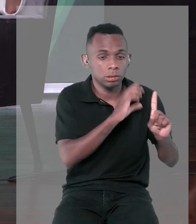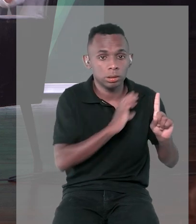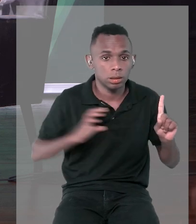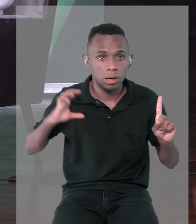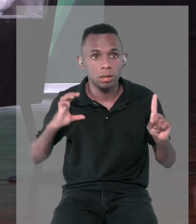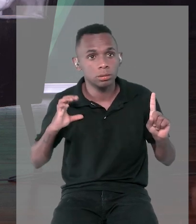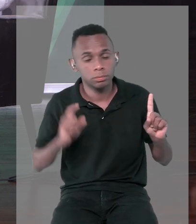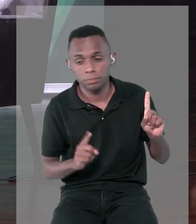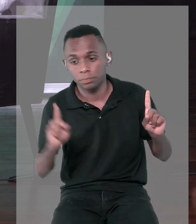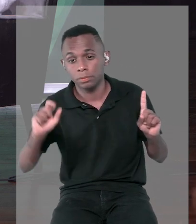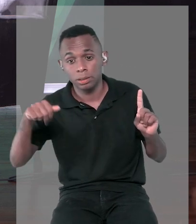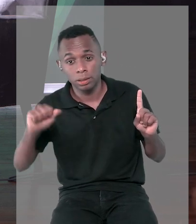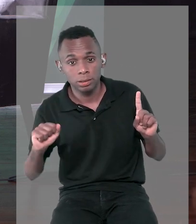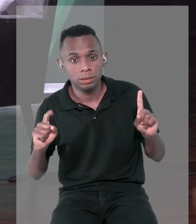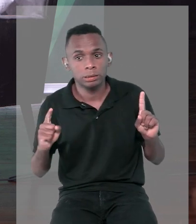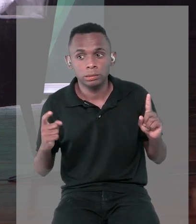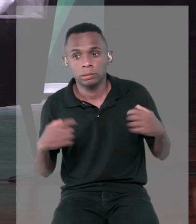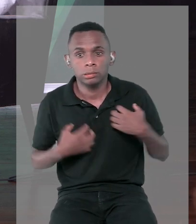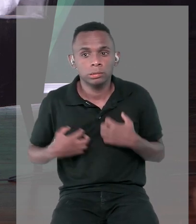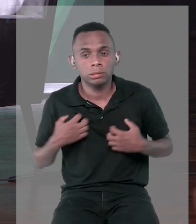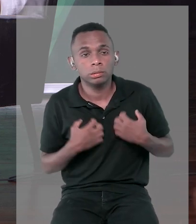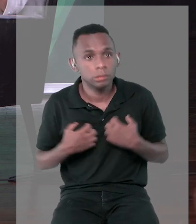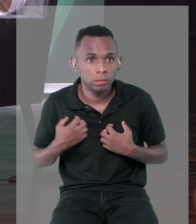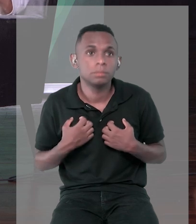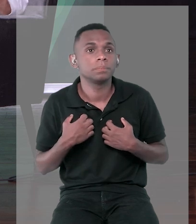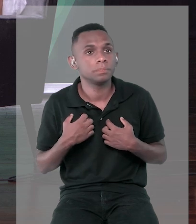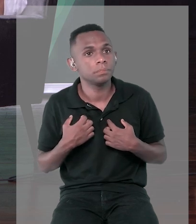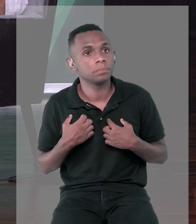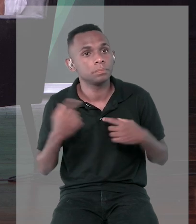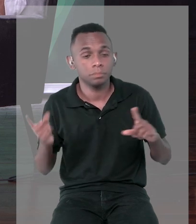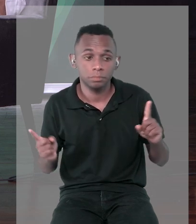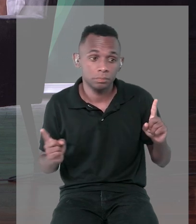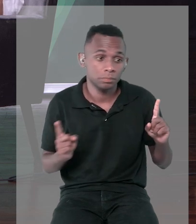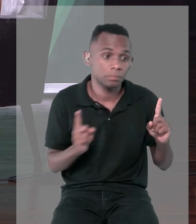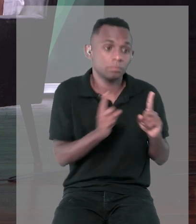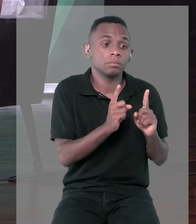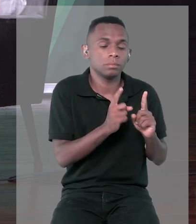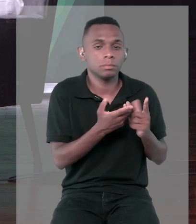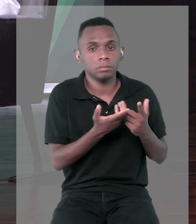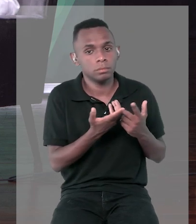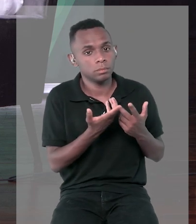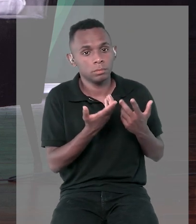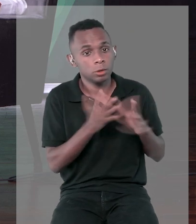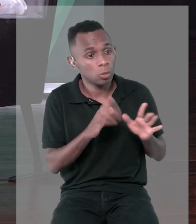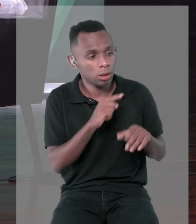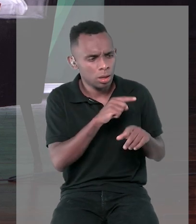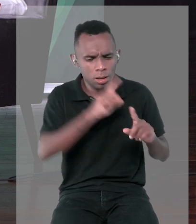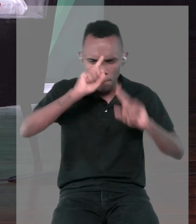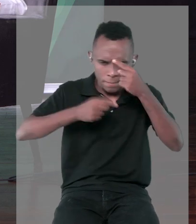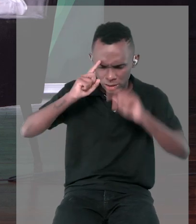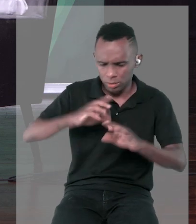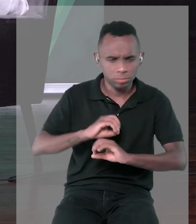Clarice e entre a Ana Maria. Né? E ela vai lá. Né? Mas ela não quer fazer o que a